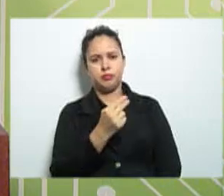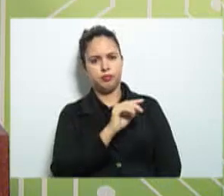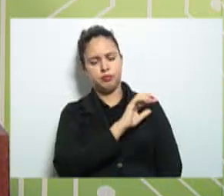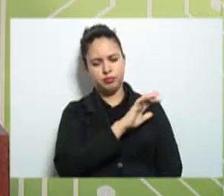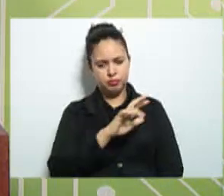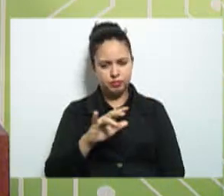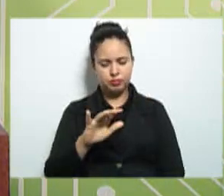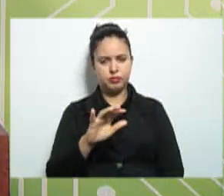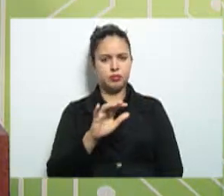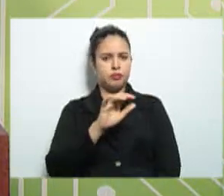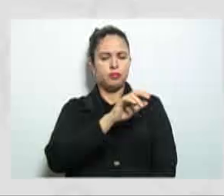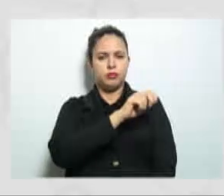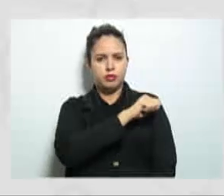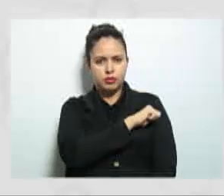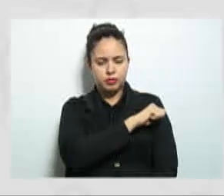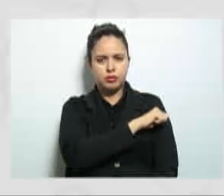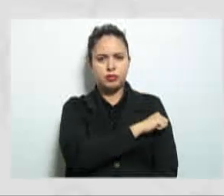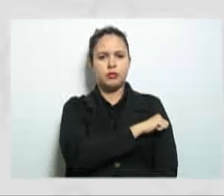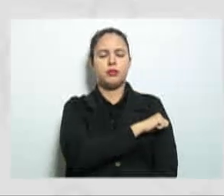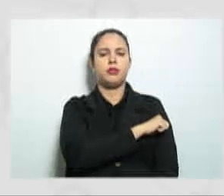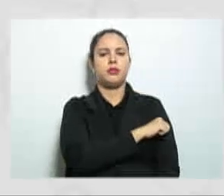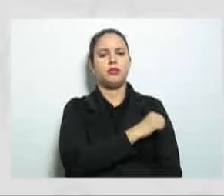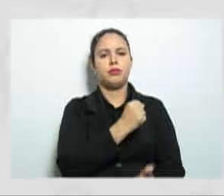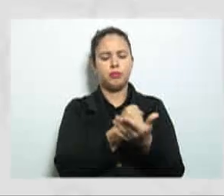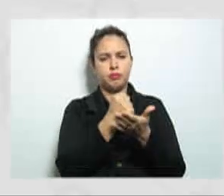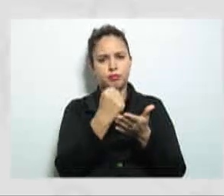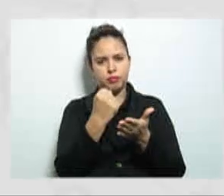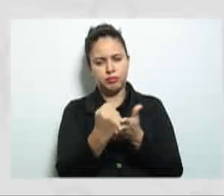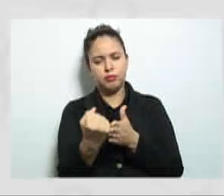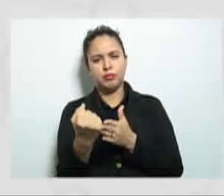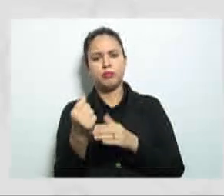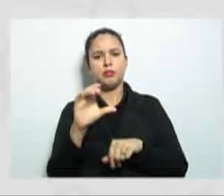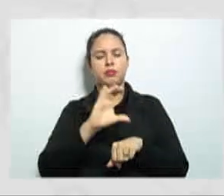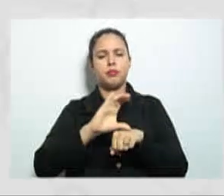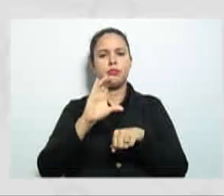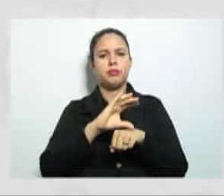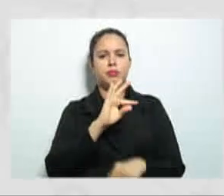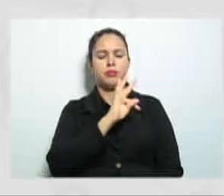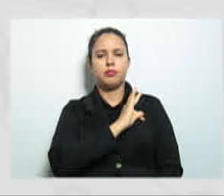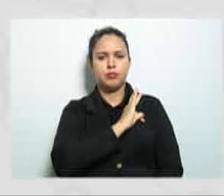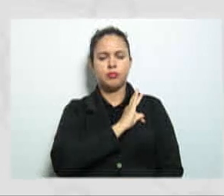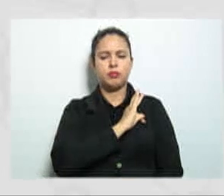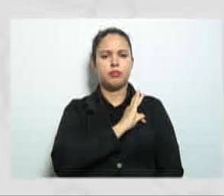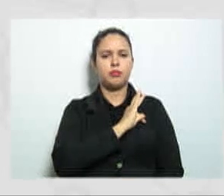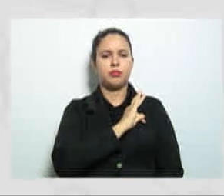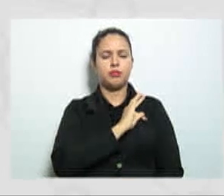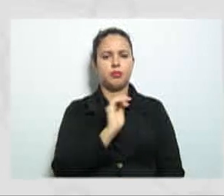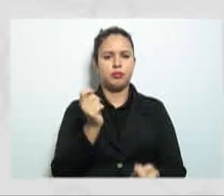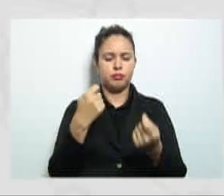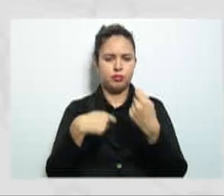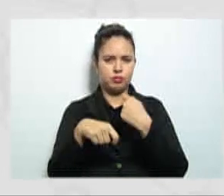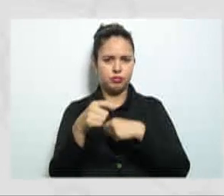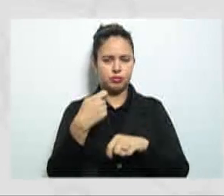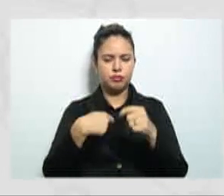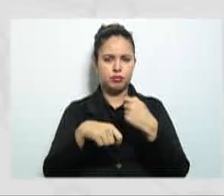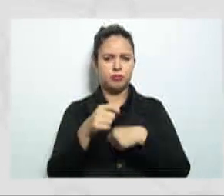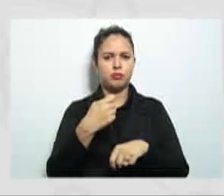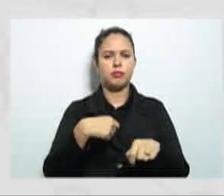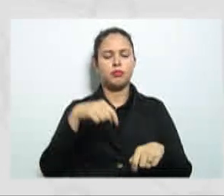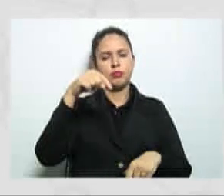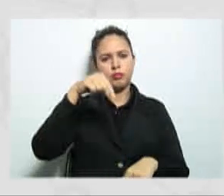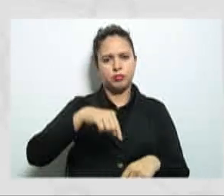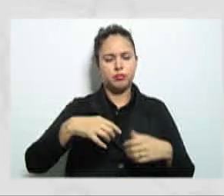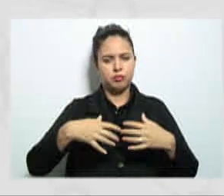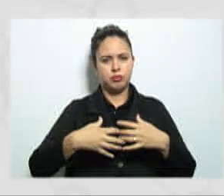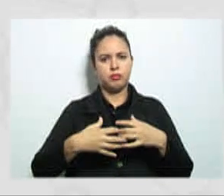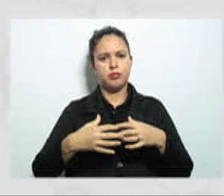regularmente matriculada no curso técnico em administração, modalidade concomitante, dessa instituição, turma